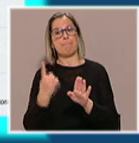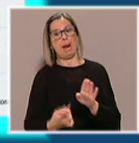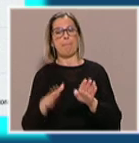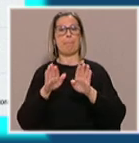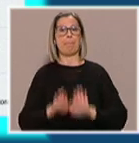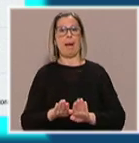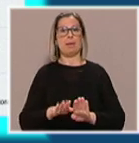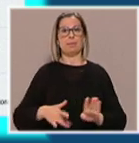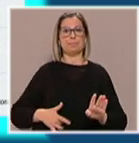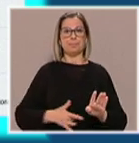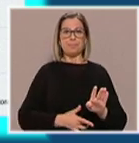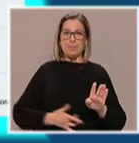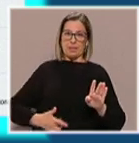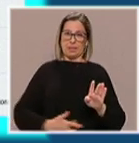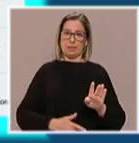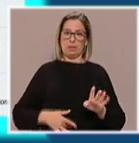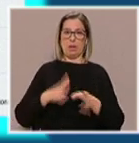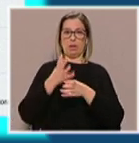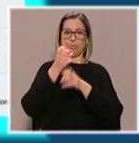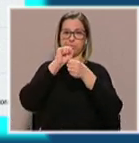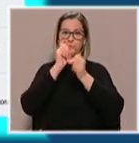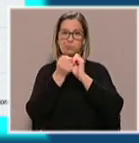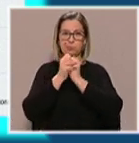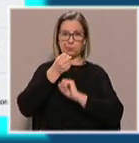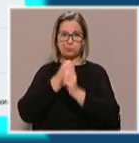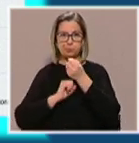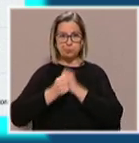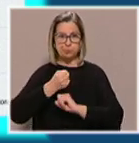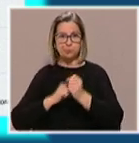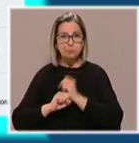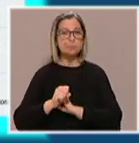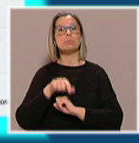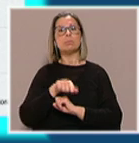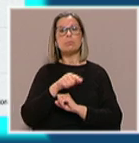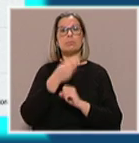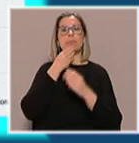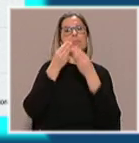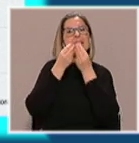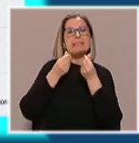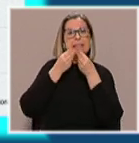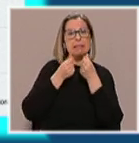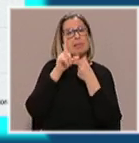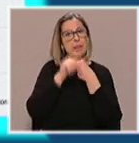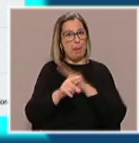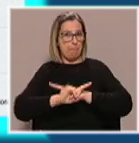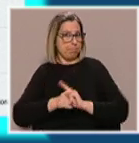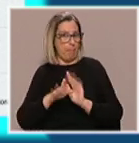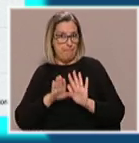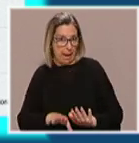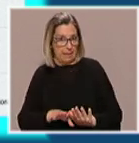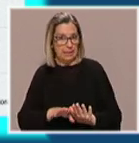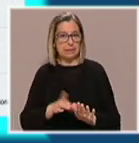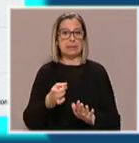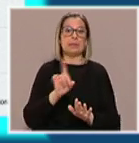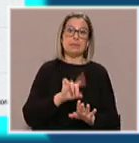dos sucos digestivos, o que explica a inibição da produção de saliva, bem como a inibição do